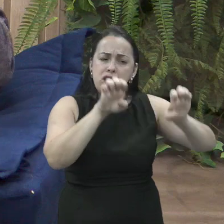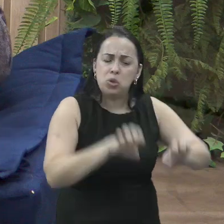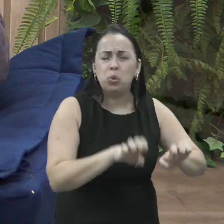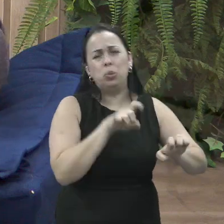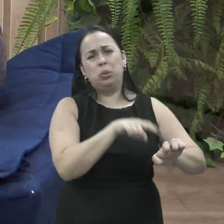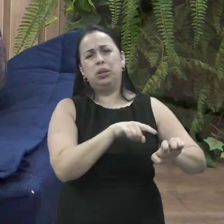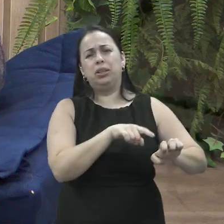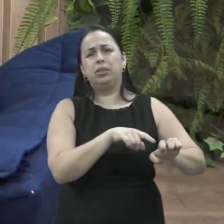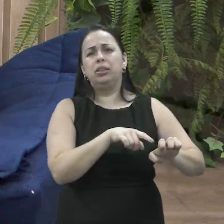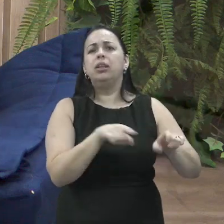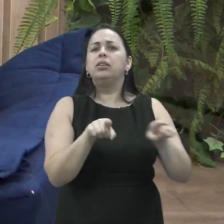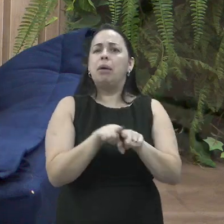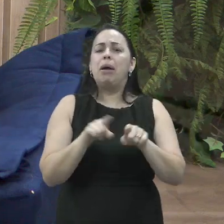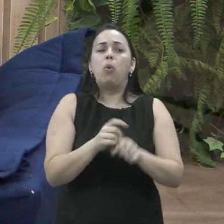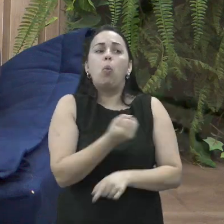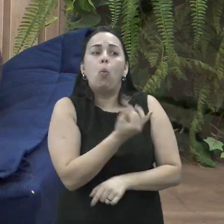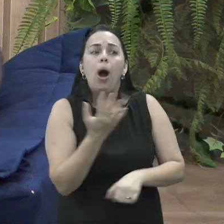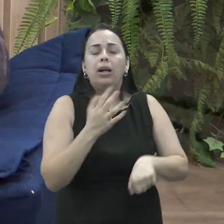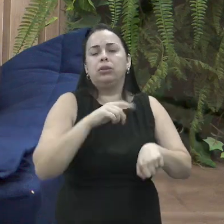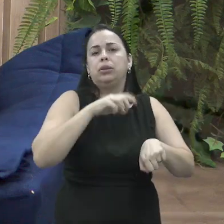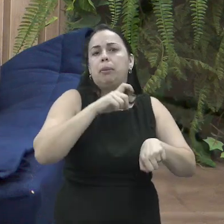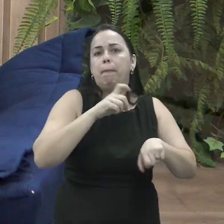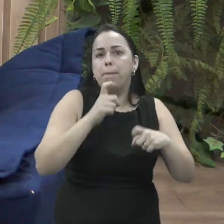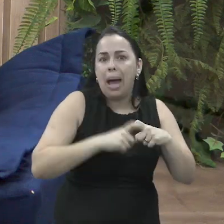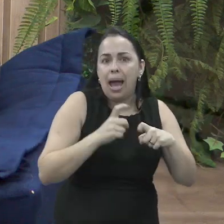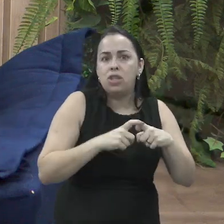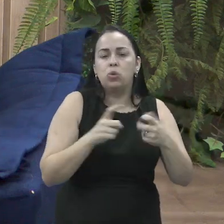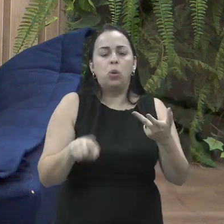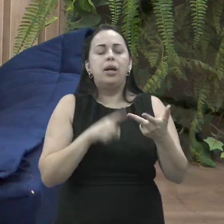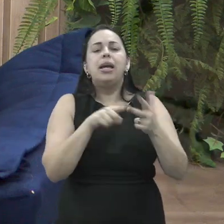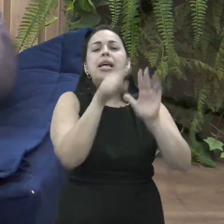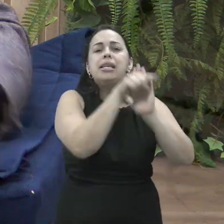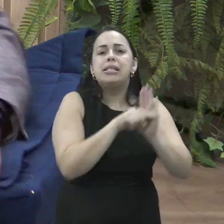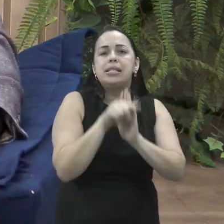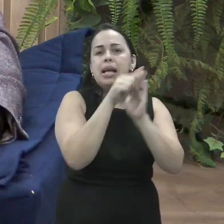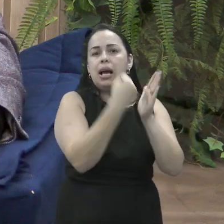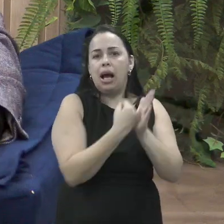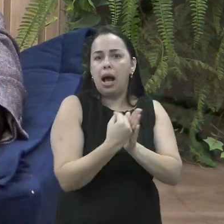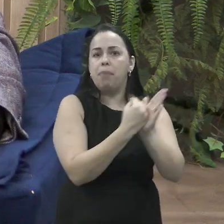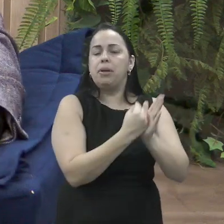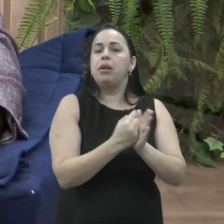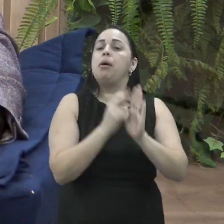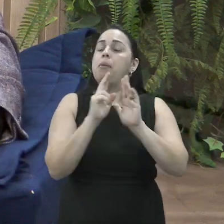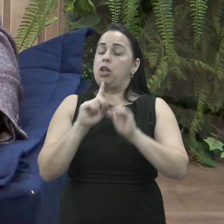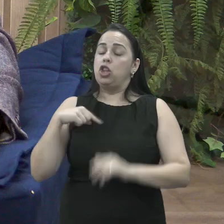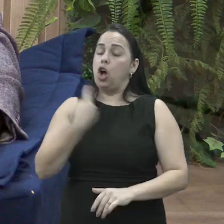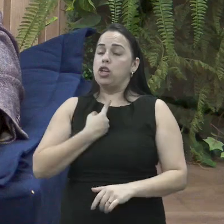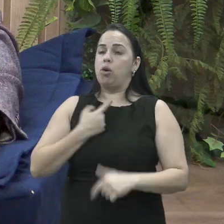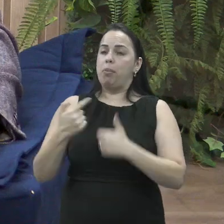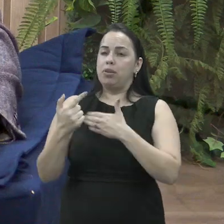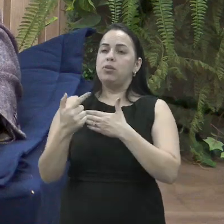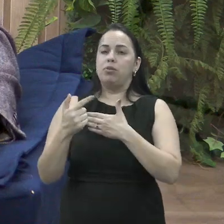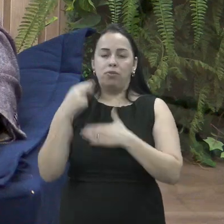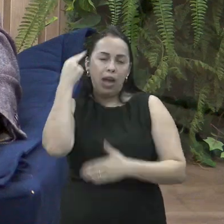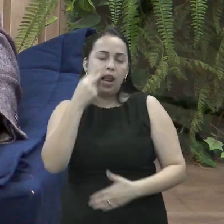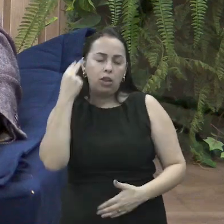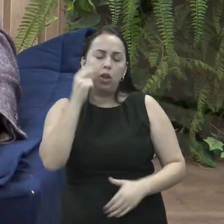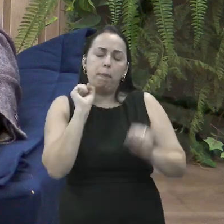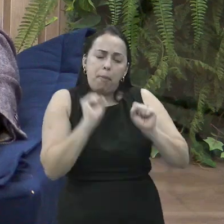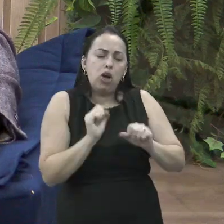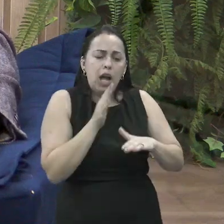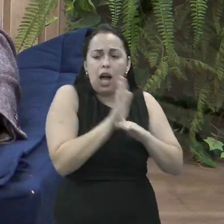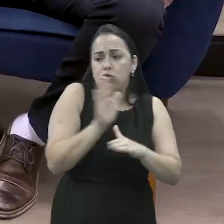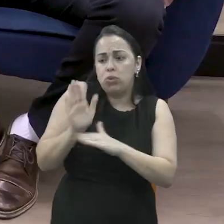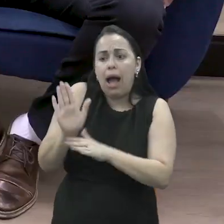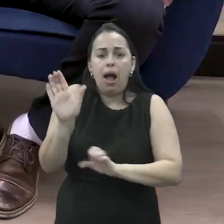própria estruturação do hospital, número de médicos, número de exames que podem ser feitos. Eu creio que o Legislativo pode ajudar o Executivo nessas